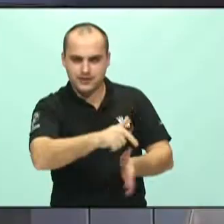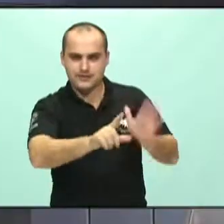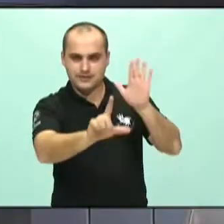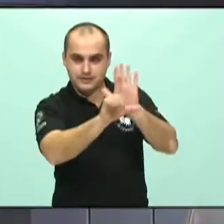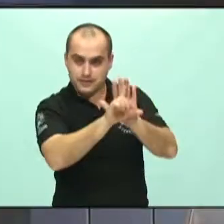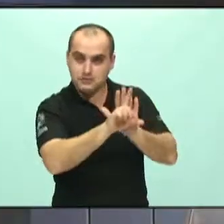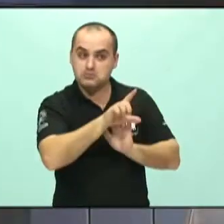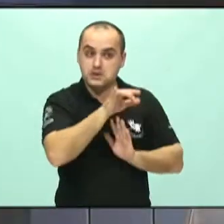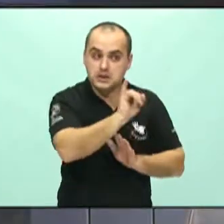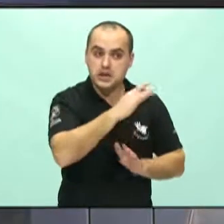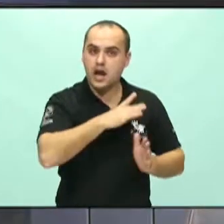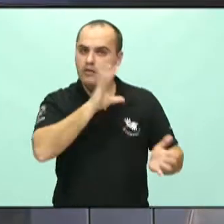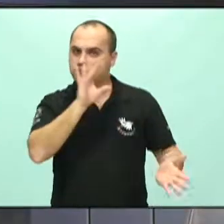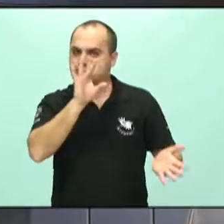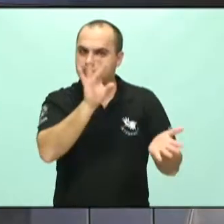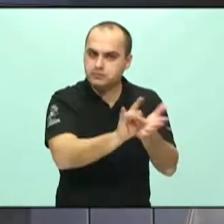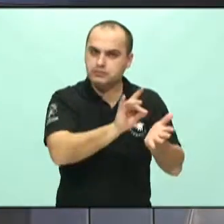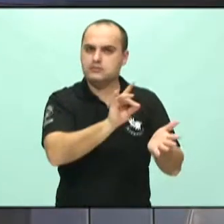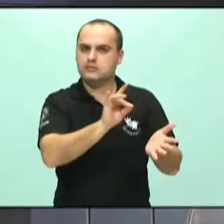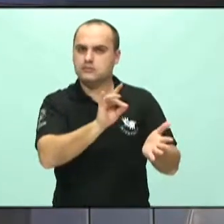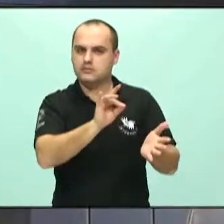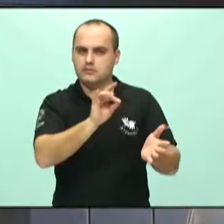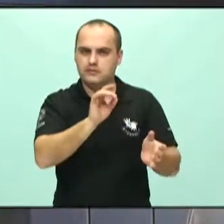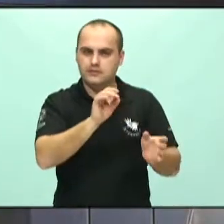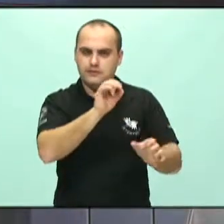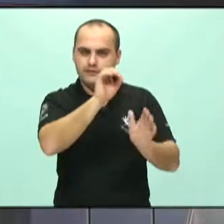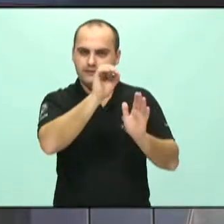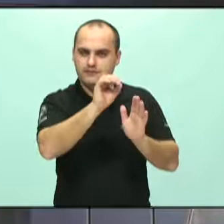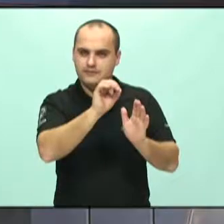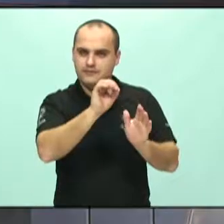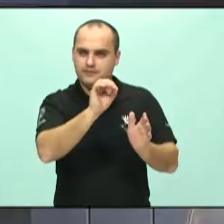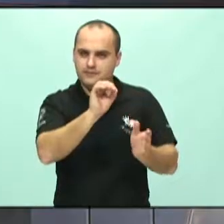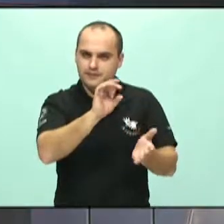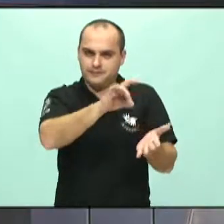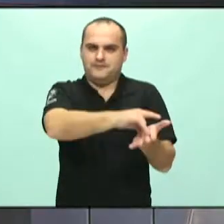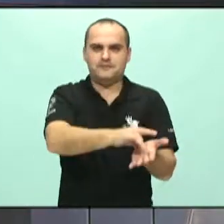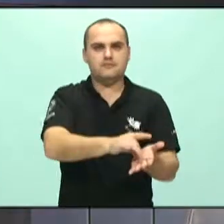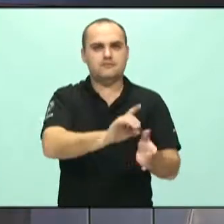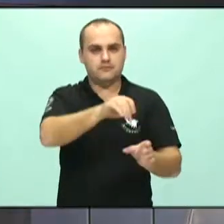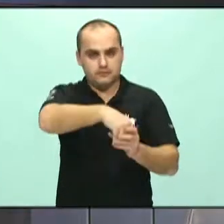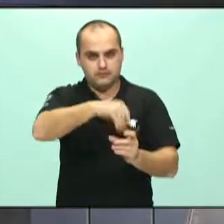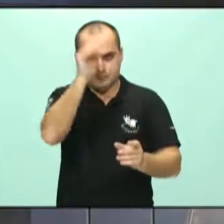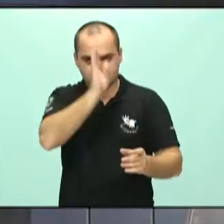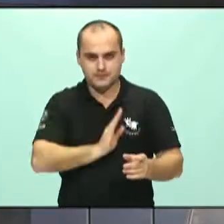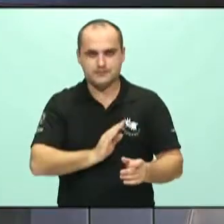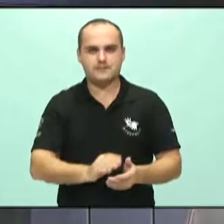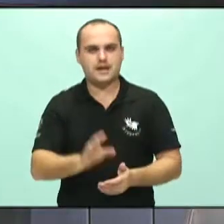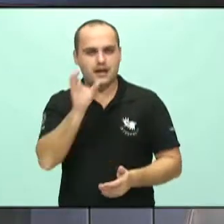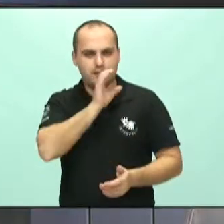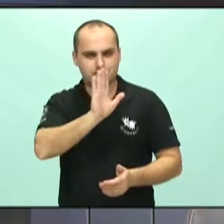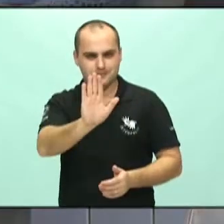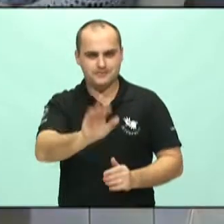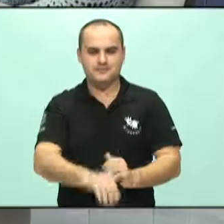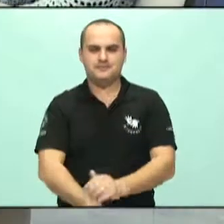se ela está sendo aplicada no ensino em Santa Catarina e no Brasil. Voltamos em seguida, até já.